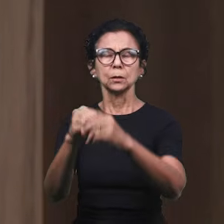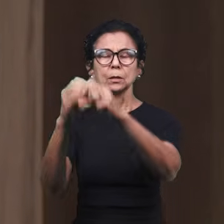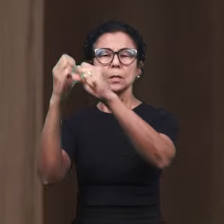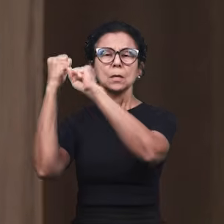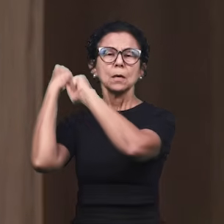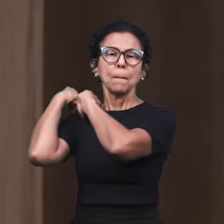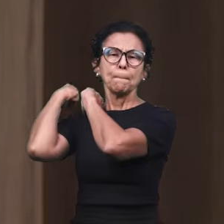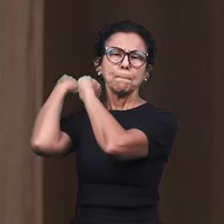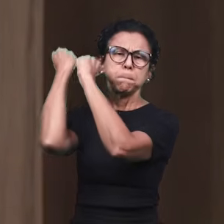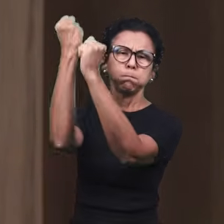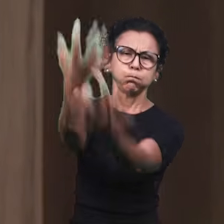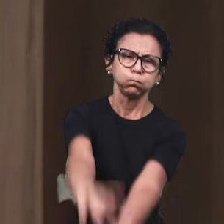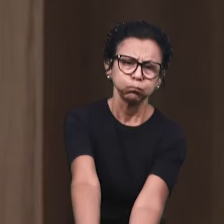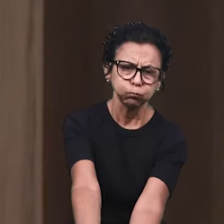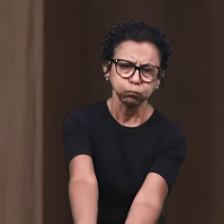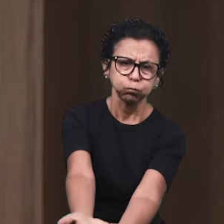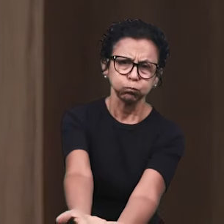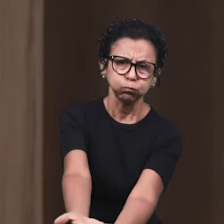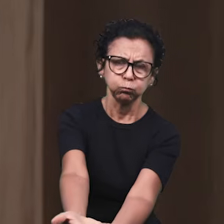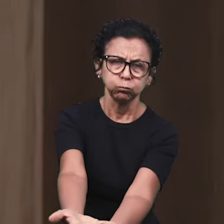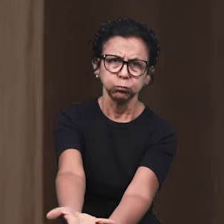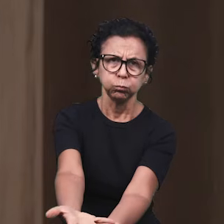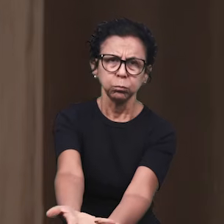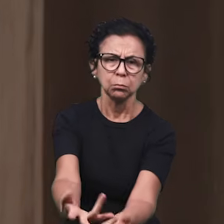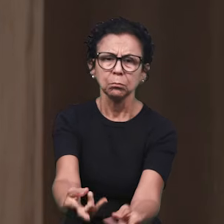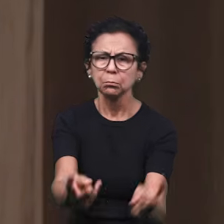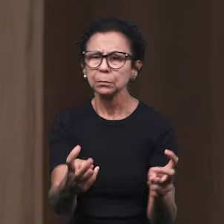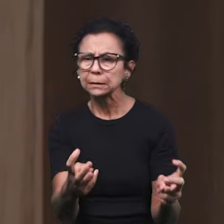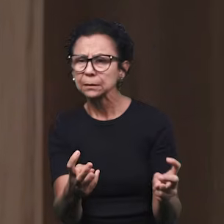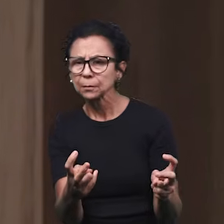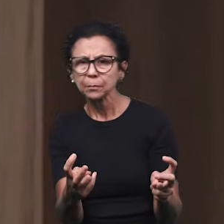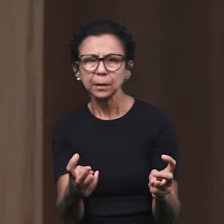incomum havia acontecido. Quando eles